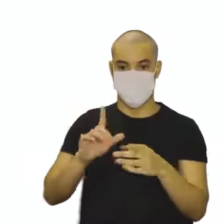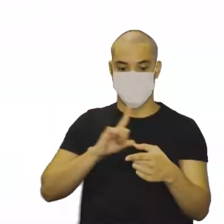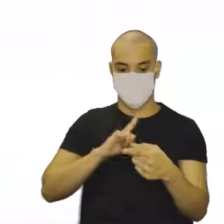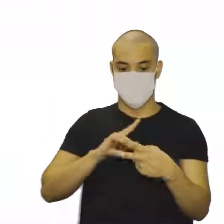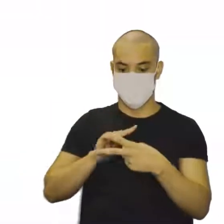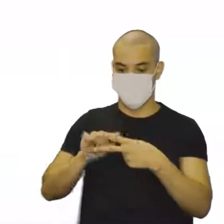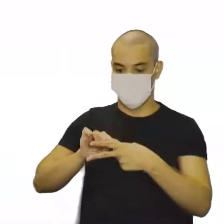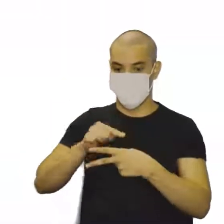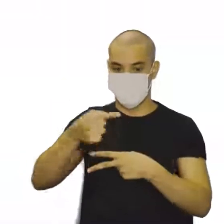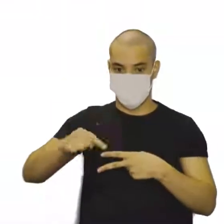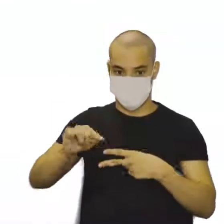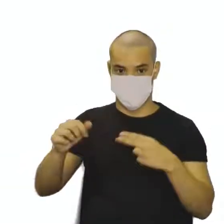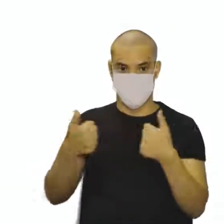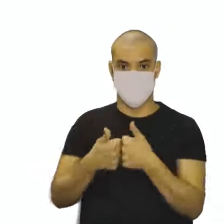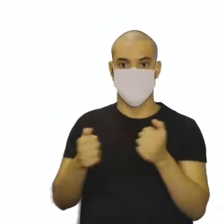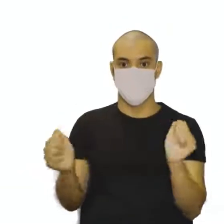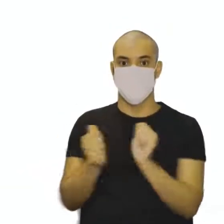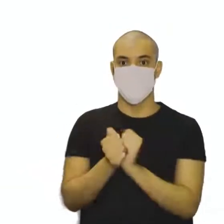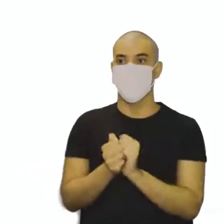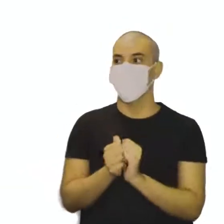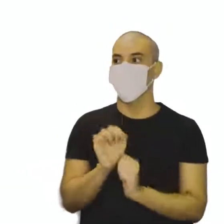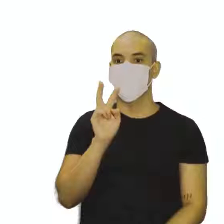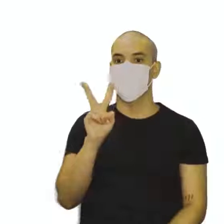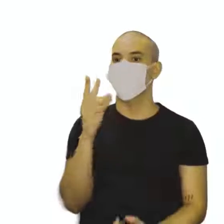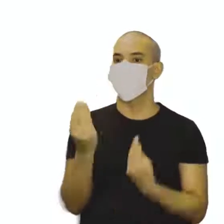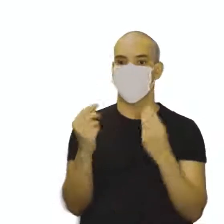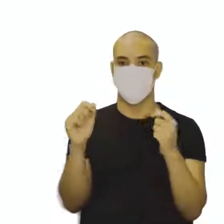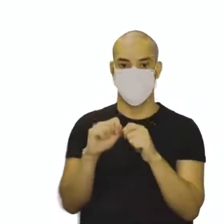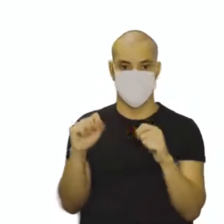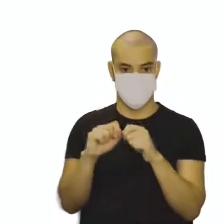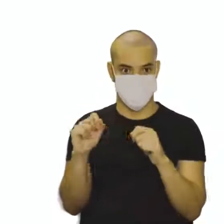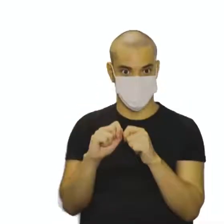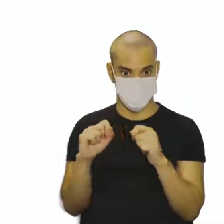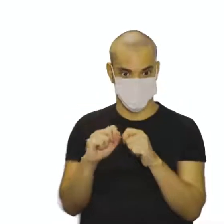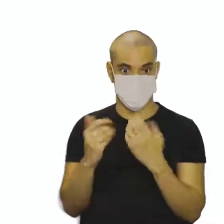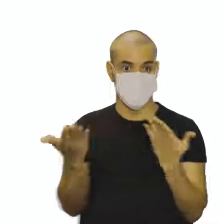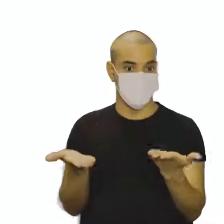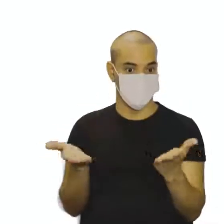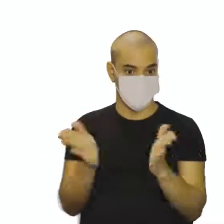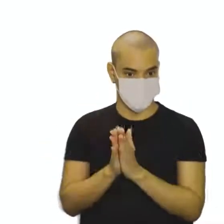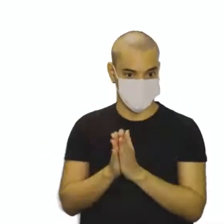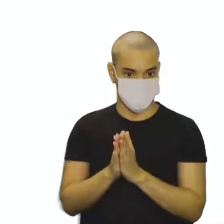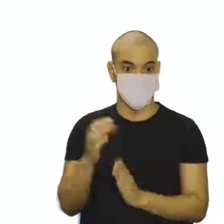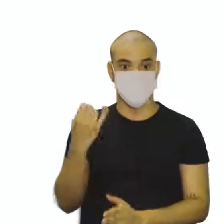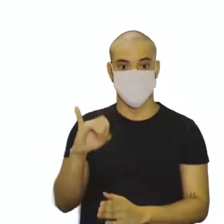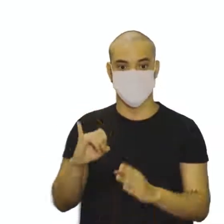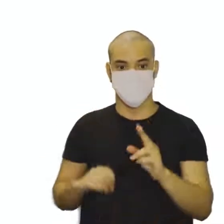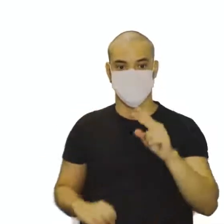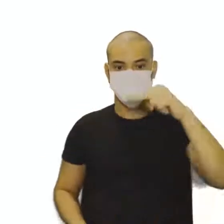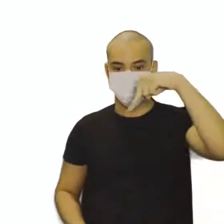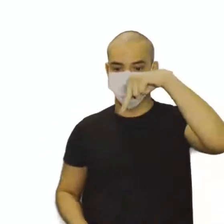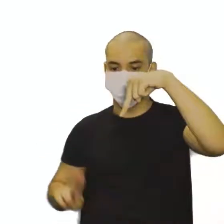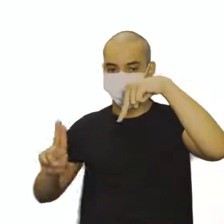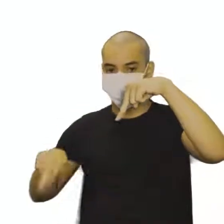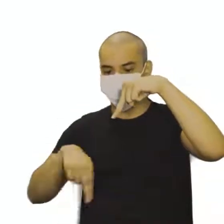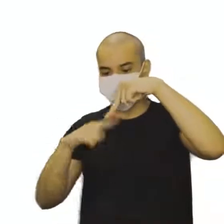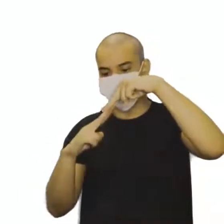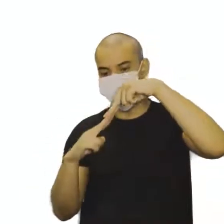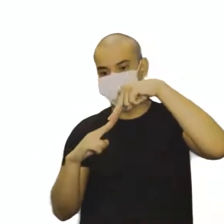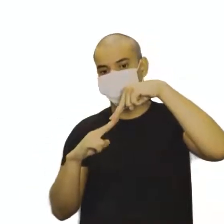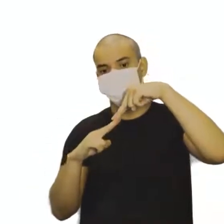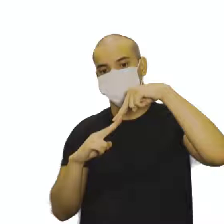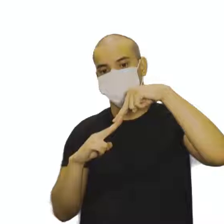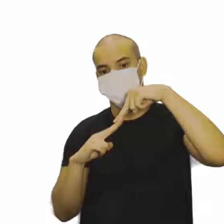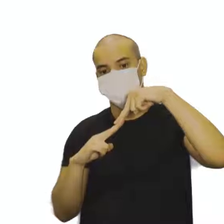E se eu colocar na posição na chave 2, pessoal, isso aqui é na chave 1. Olha só, se eu coloco na chave 1, é